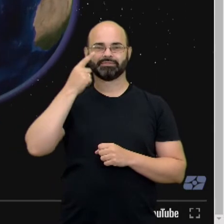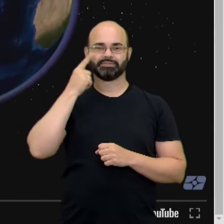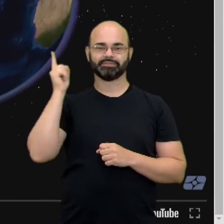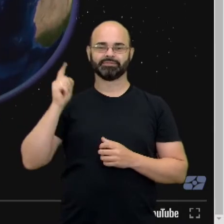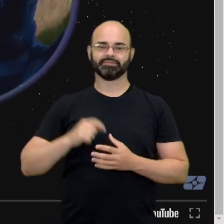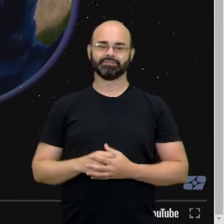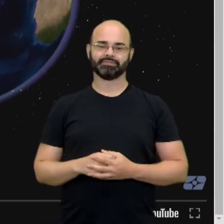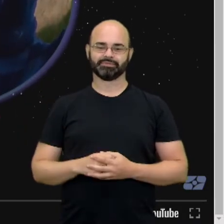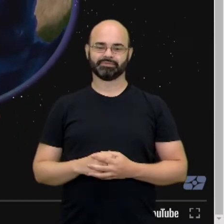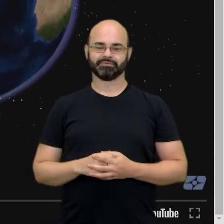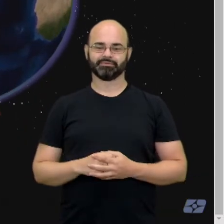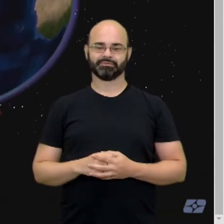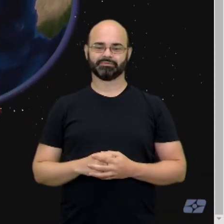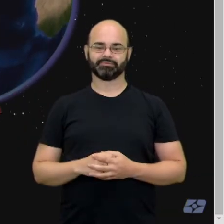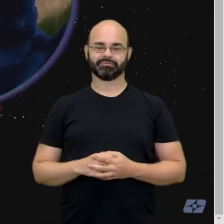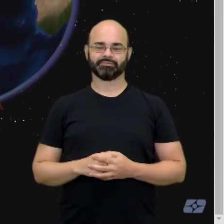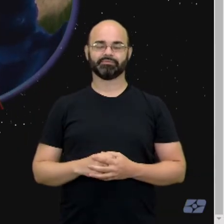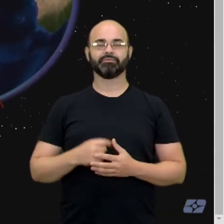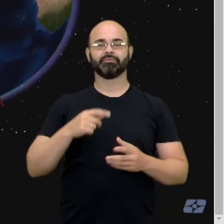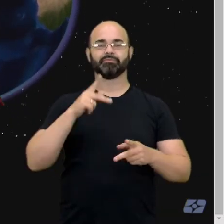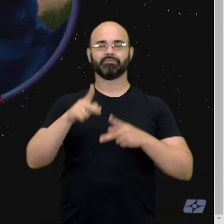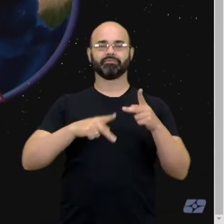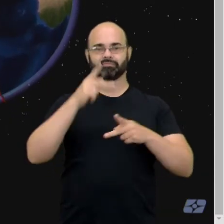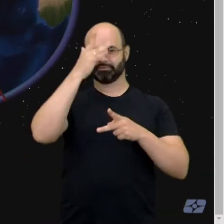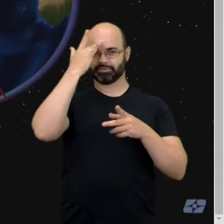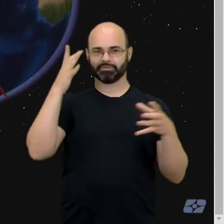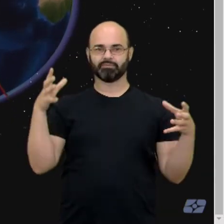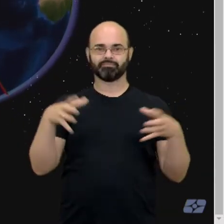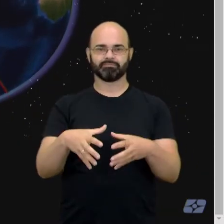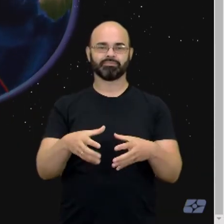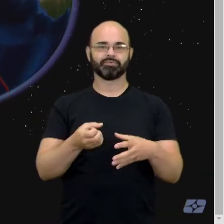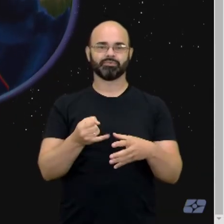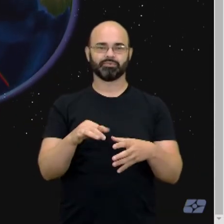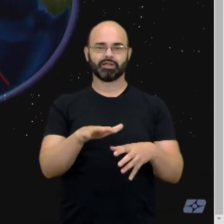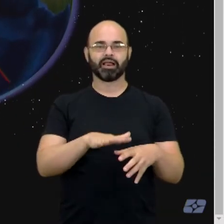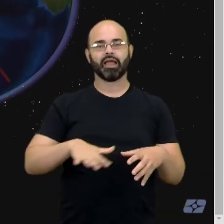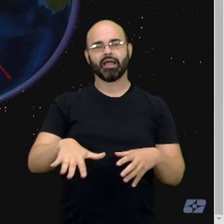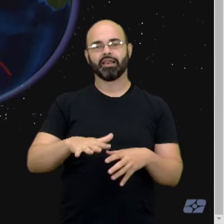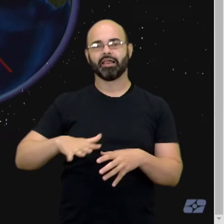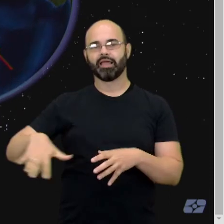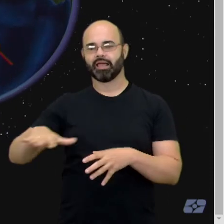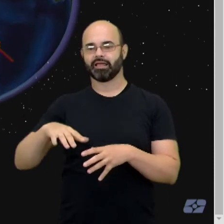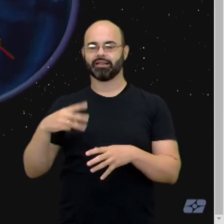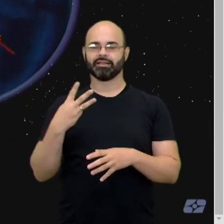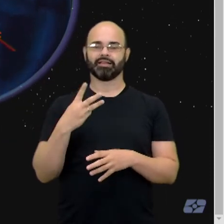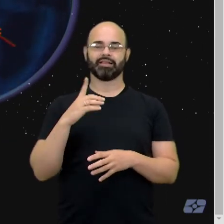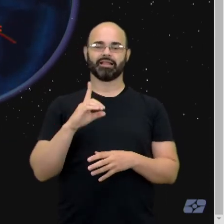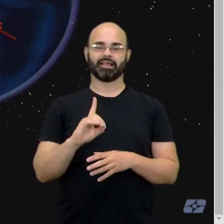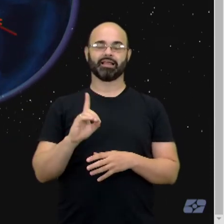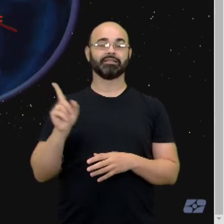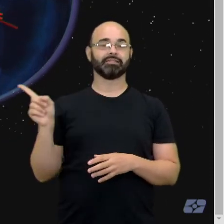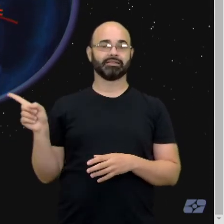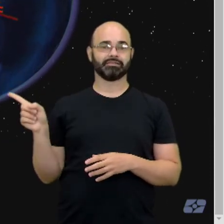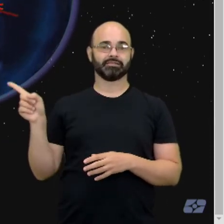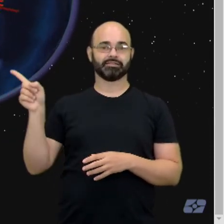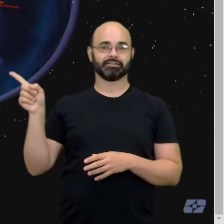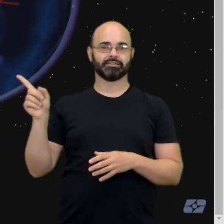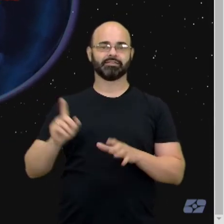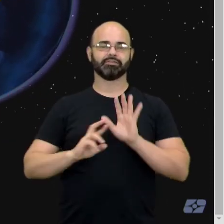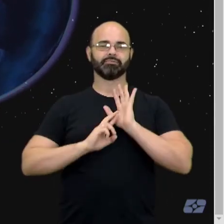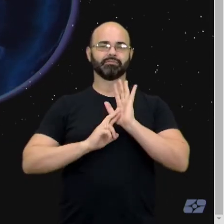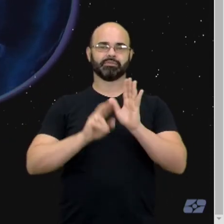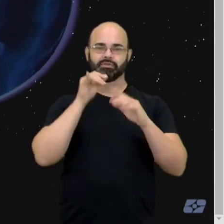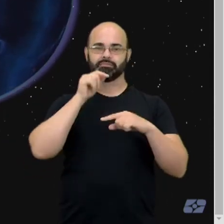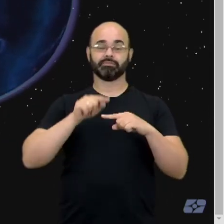densidade demográfica representa a quantidade de habitantes por unidade de área e em modelos tridimensionais ela é representada pela